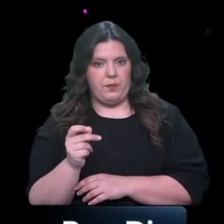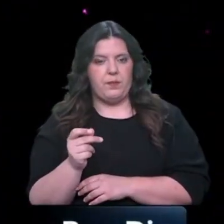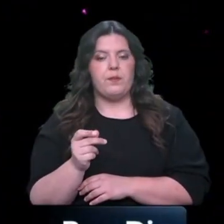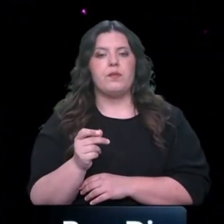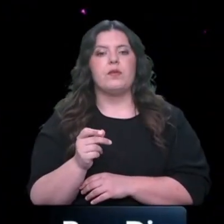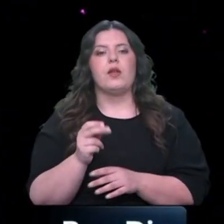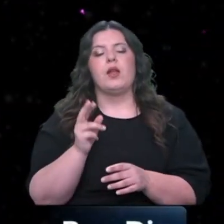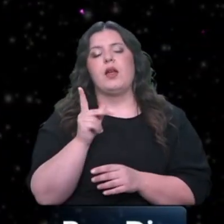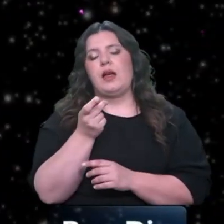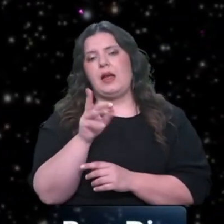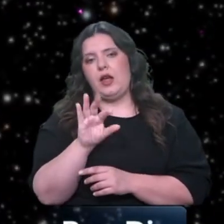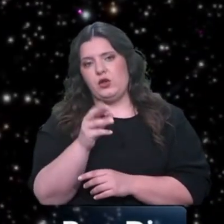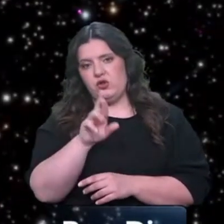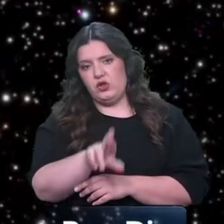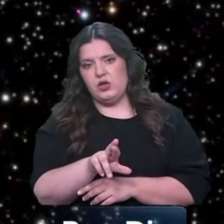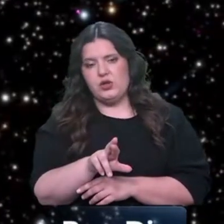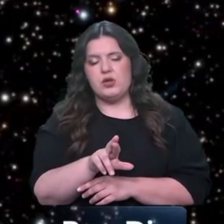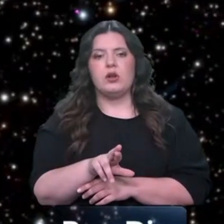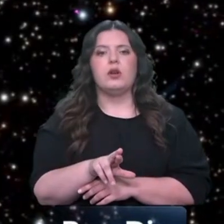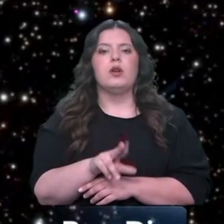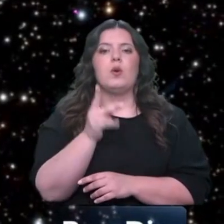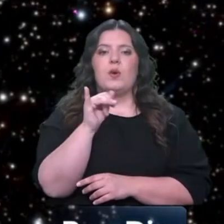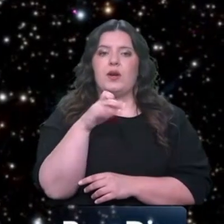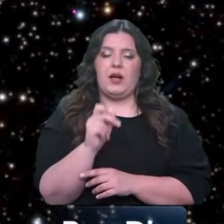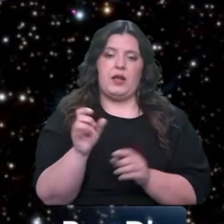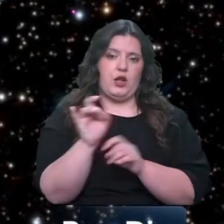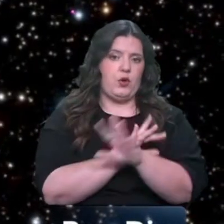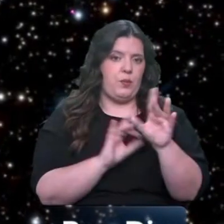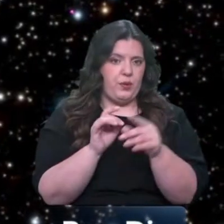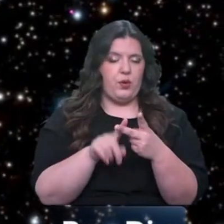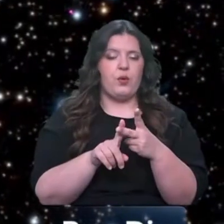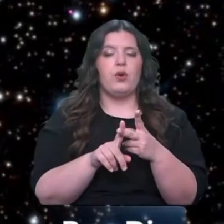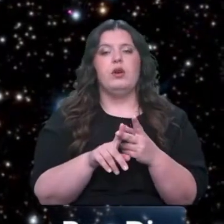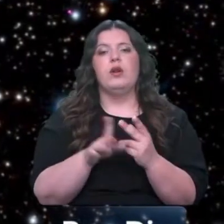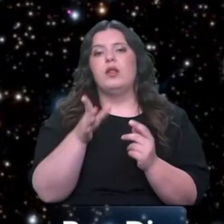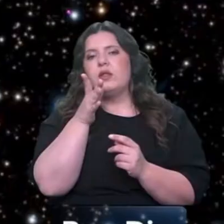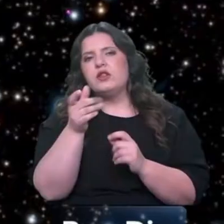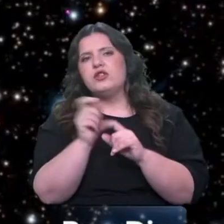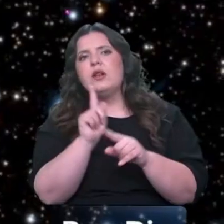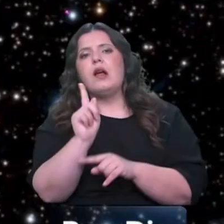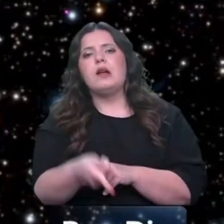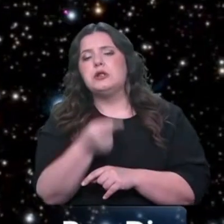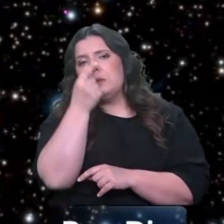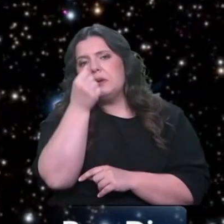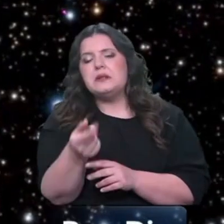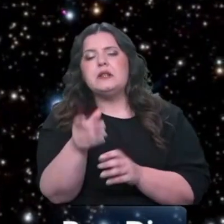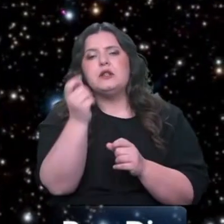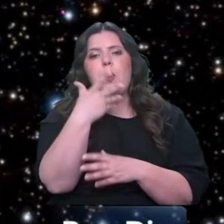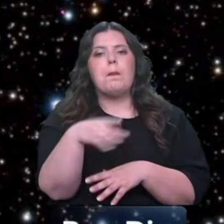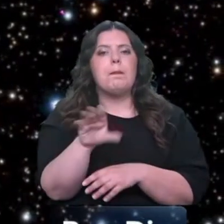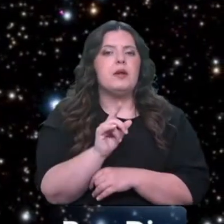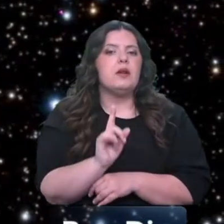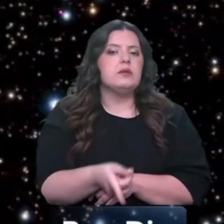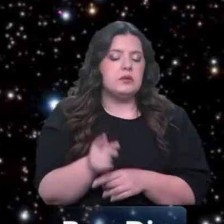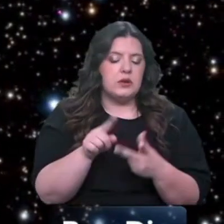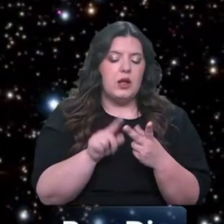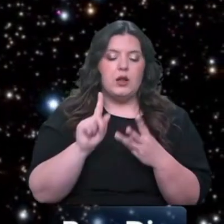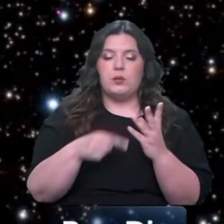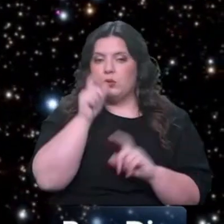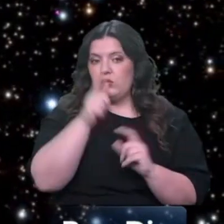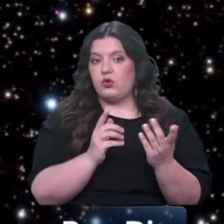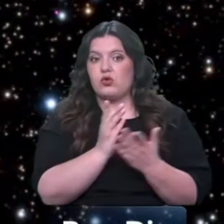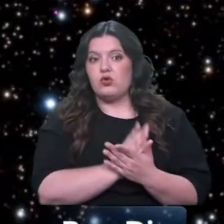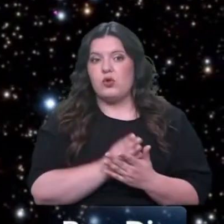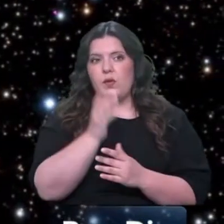de raio-x. O telescópio espacial Gaia europeu identificou quais são as estrelas mais parecidas com o nosso Sol e depois os astrónomos ainda foram